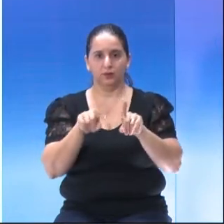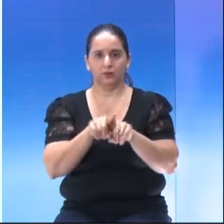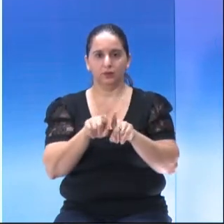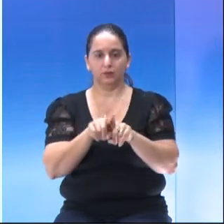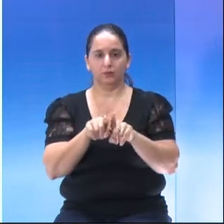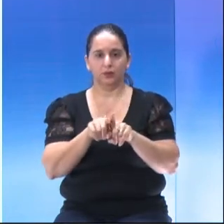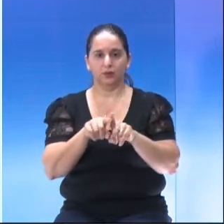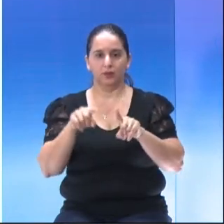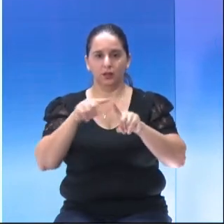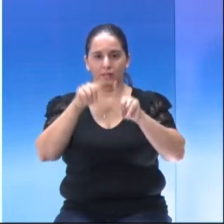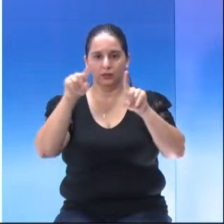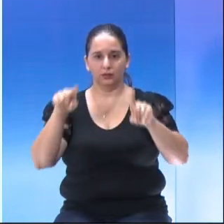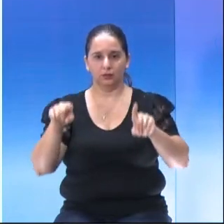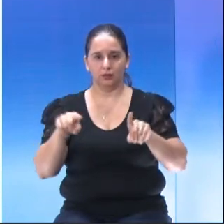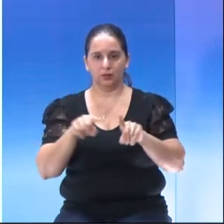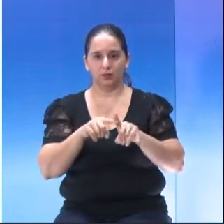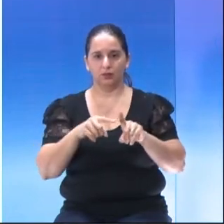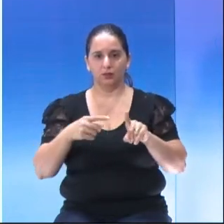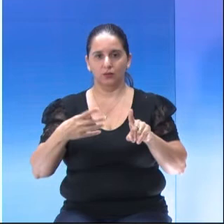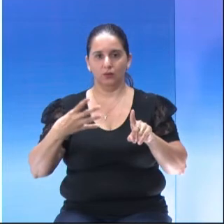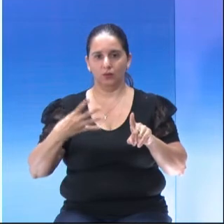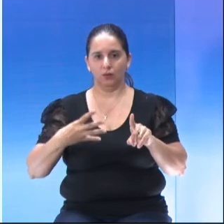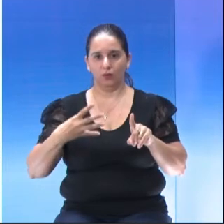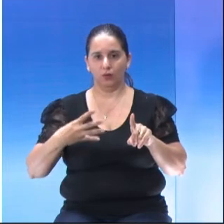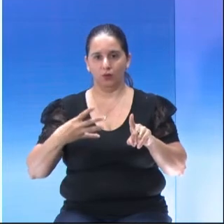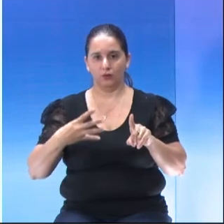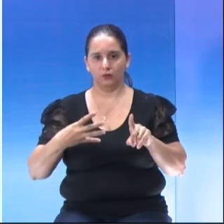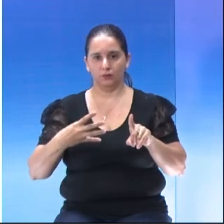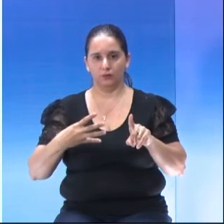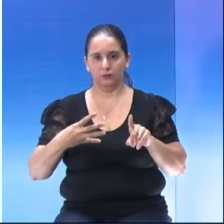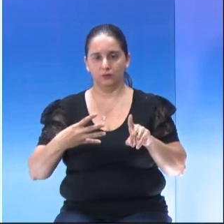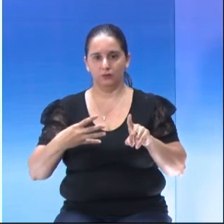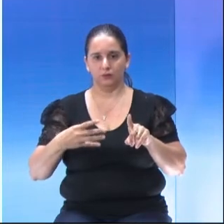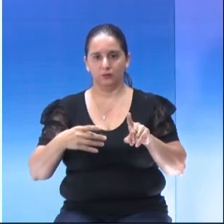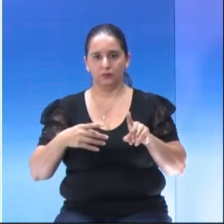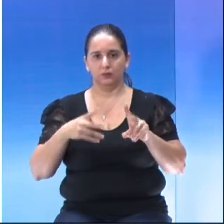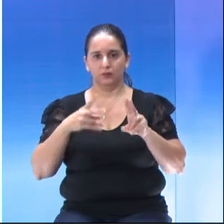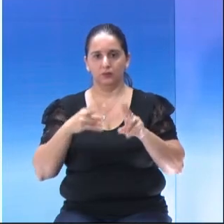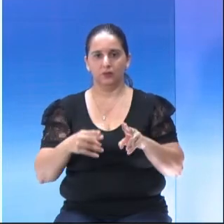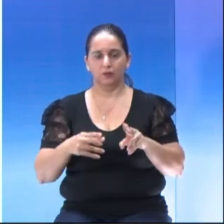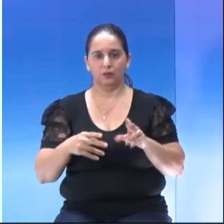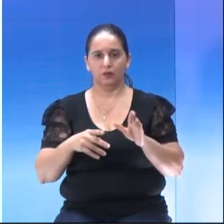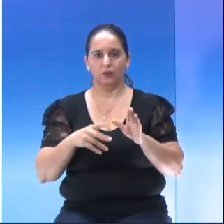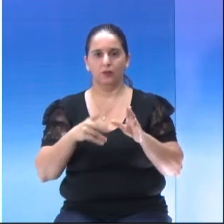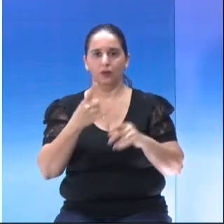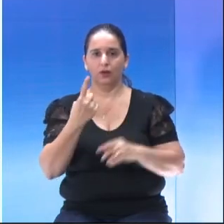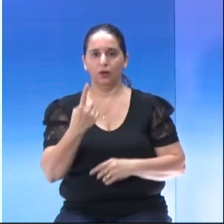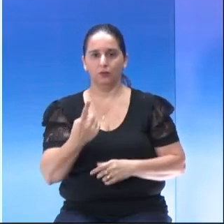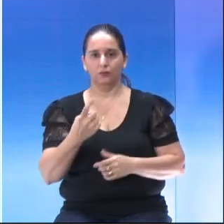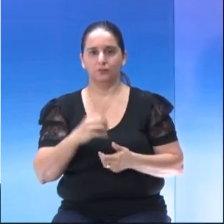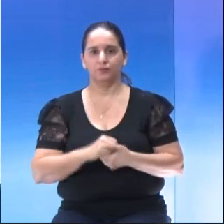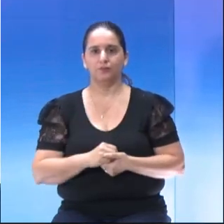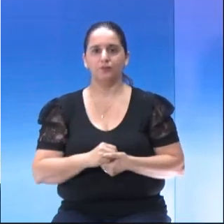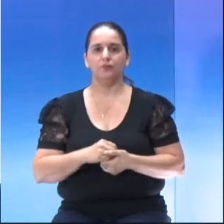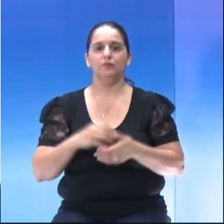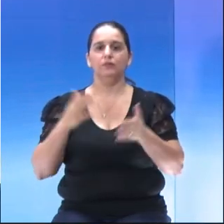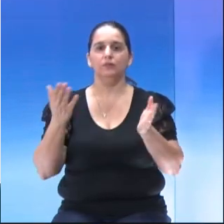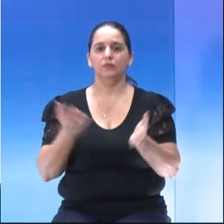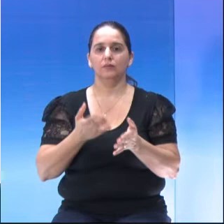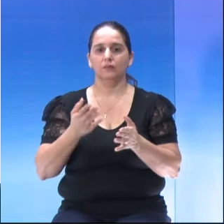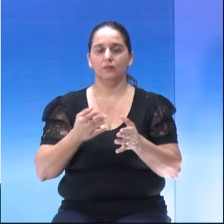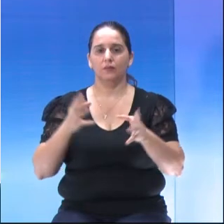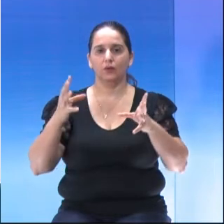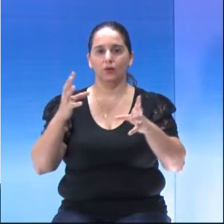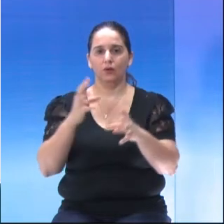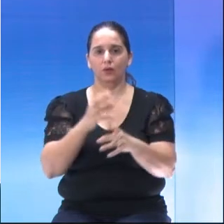e encontrei a área do triângulo, né, que está no eixo y negativo. O que é que nós temos agora que encontrar?